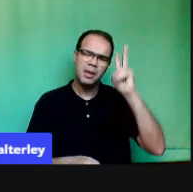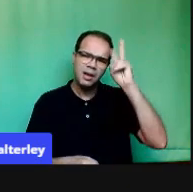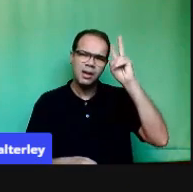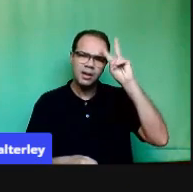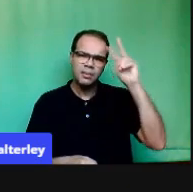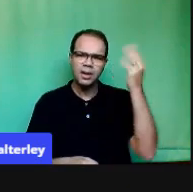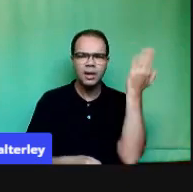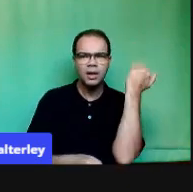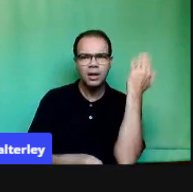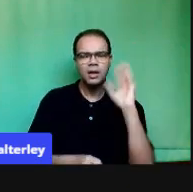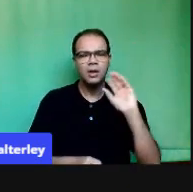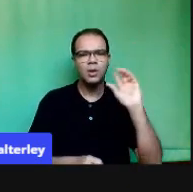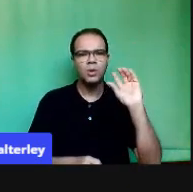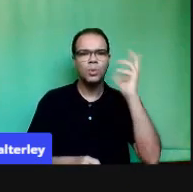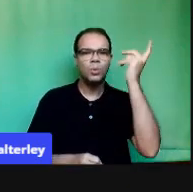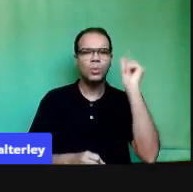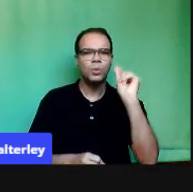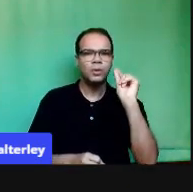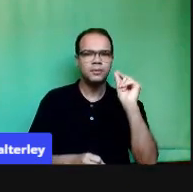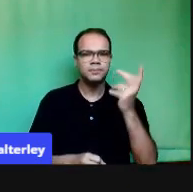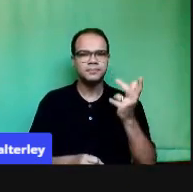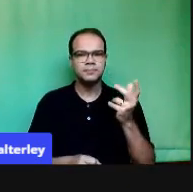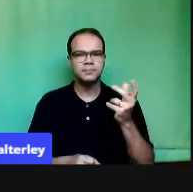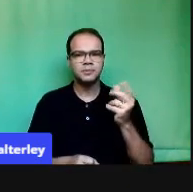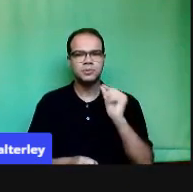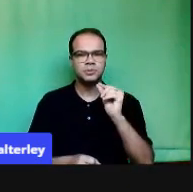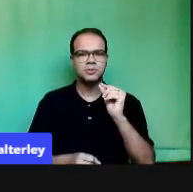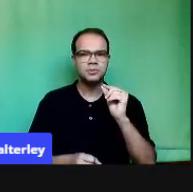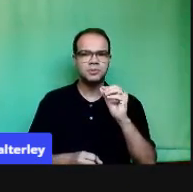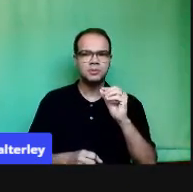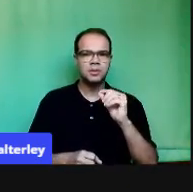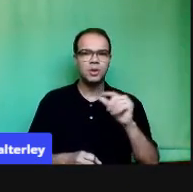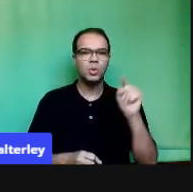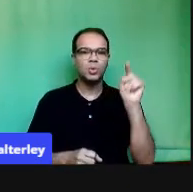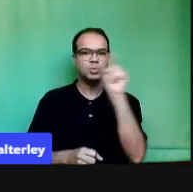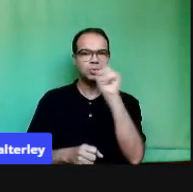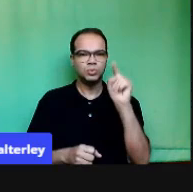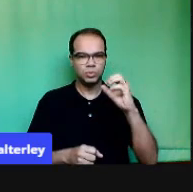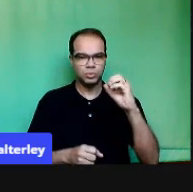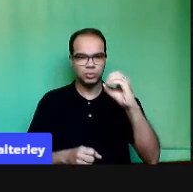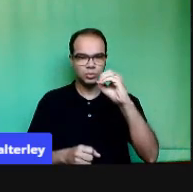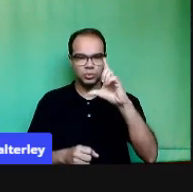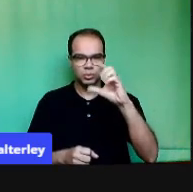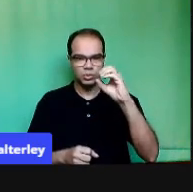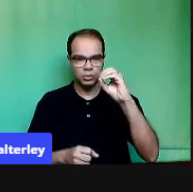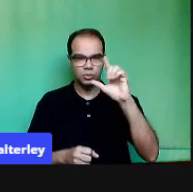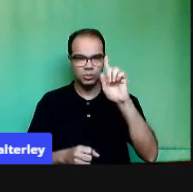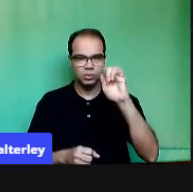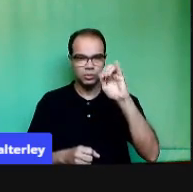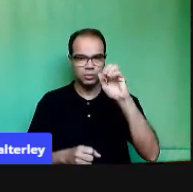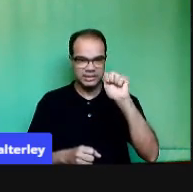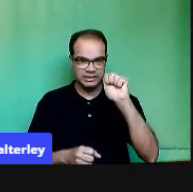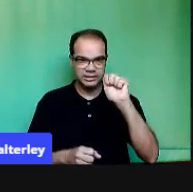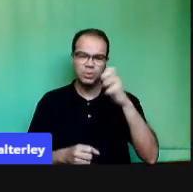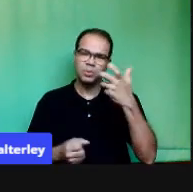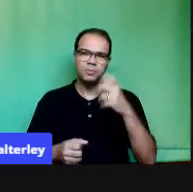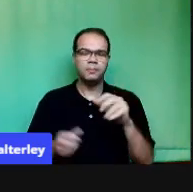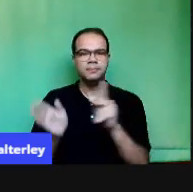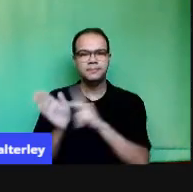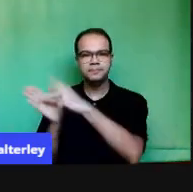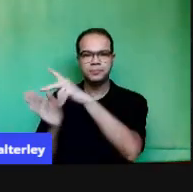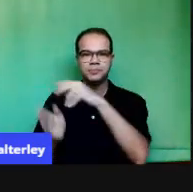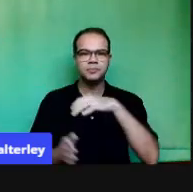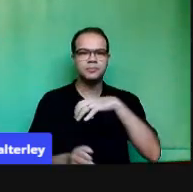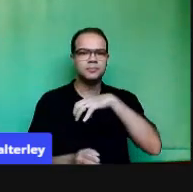abordagem sobre os tópicos de zoologia, sobre aspectos da zoologia. Se você se recordar bem, professor da rede, a abordagem